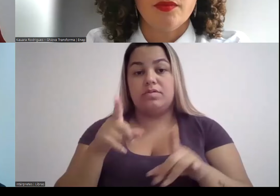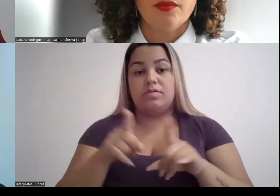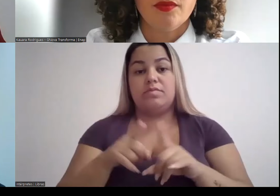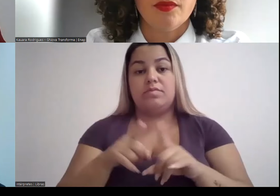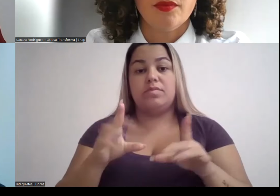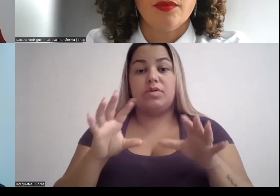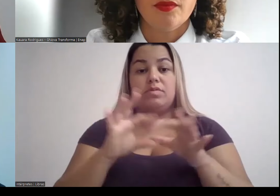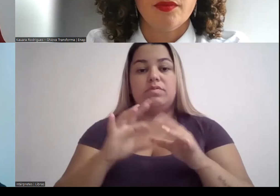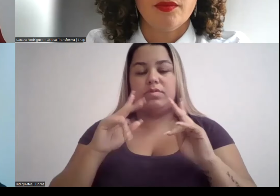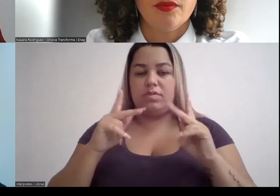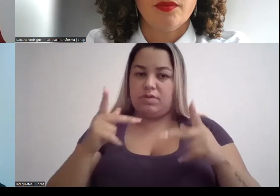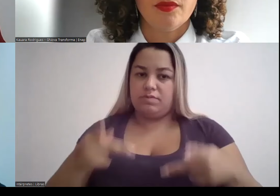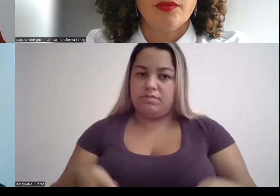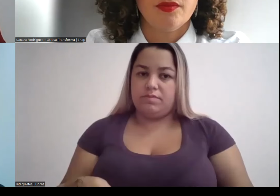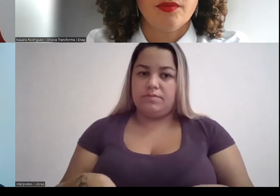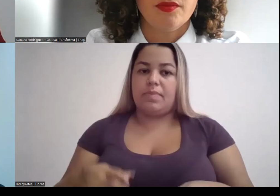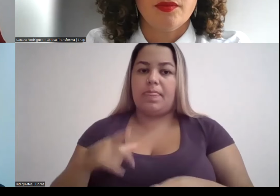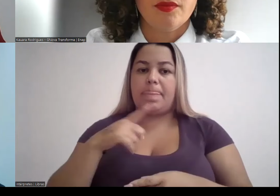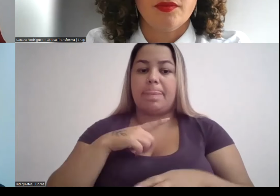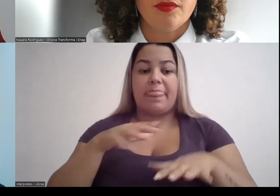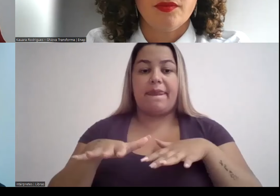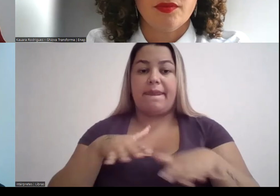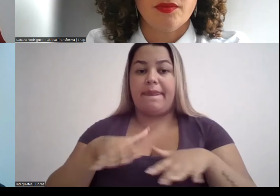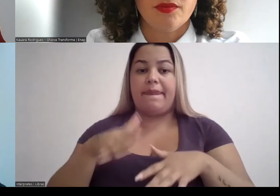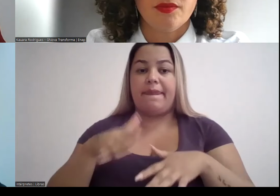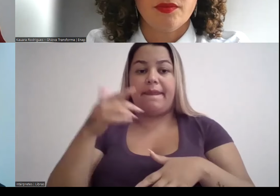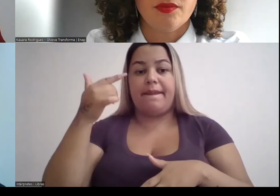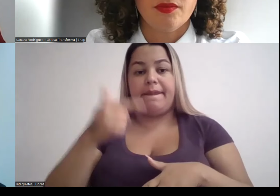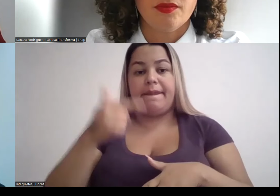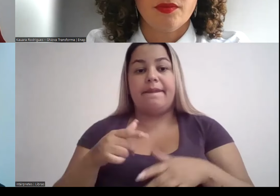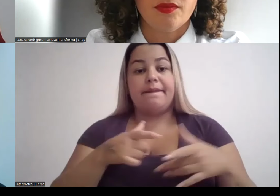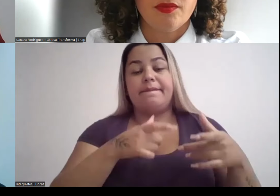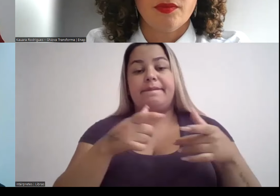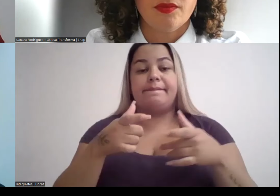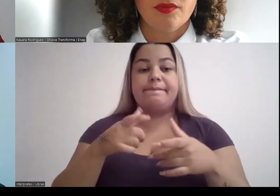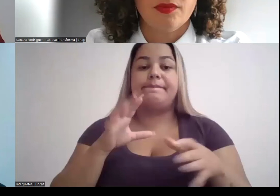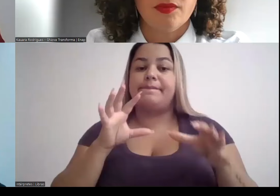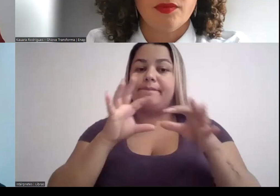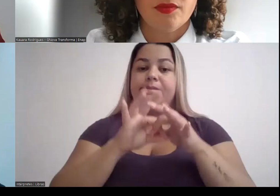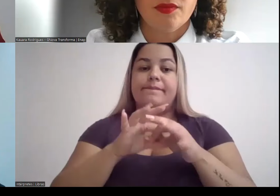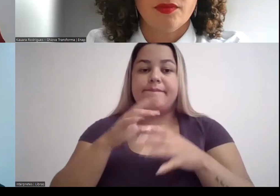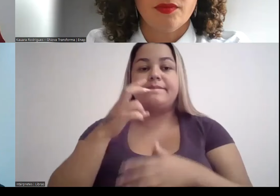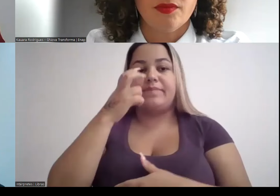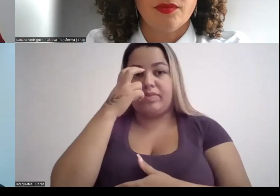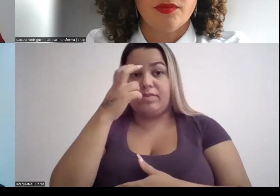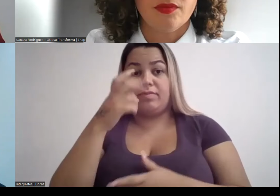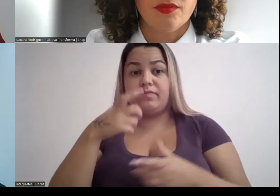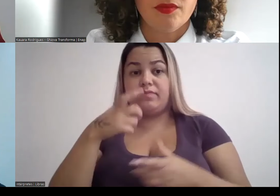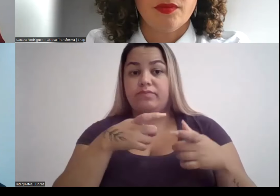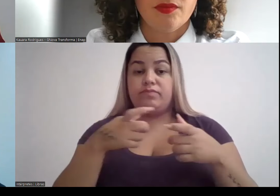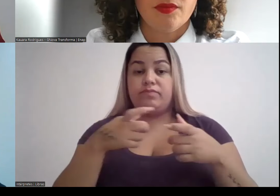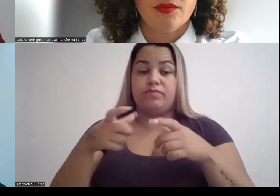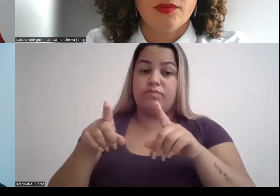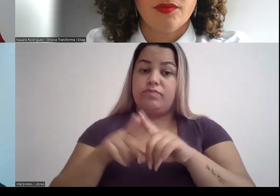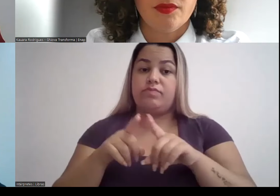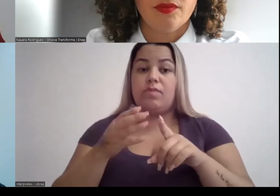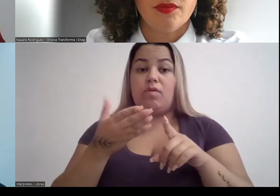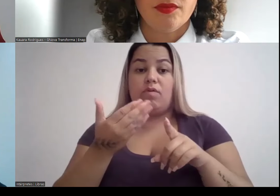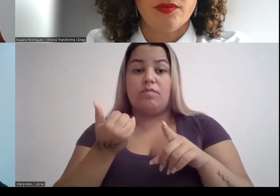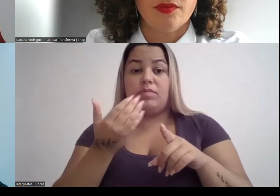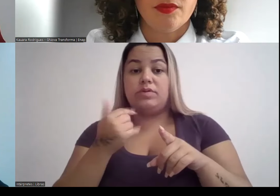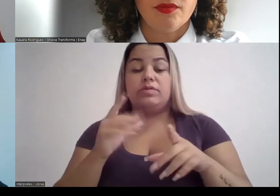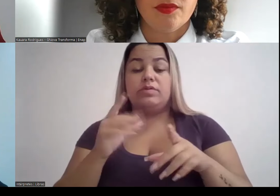né? É a partir do momento que a gente se movimenta para um outro destino e a gente se conecta à cultura local, a gente se conecta à gastronomia local, a gente se conecta